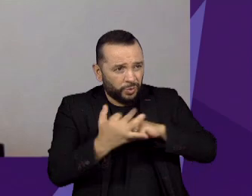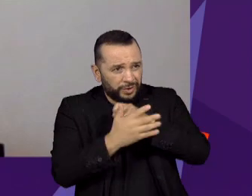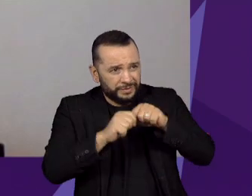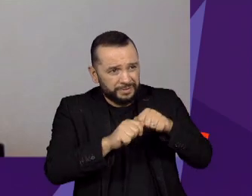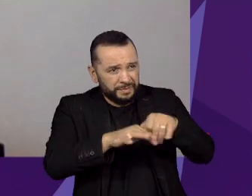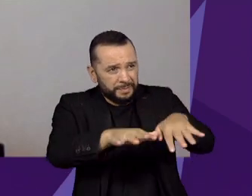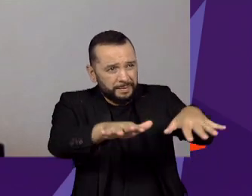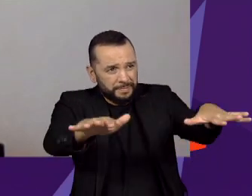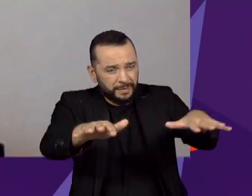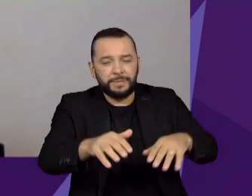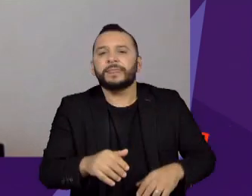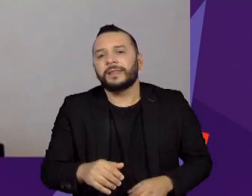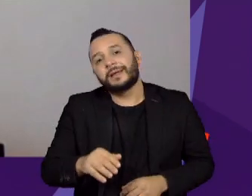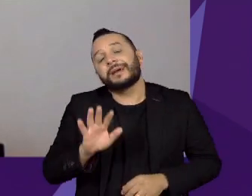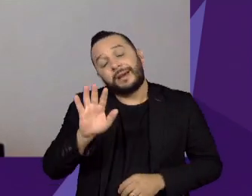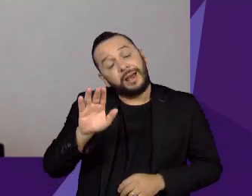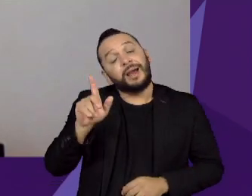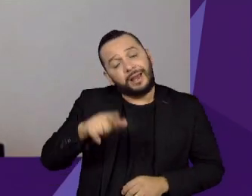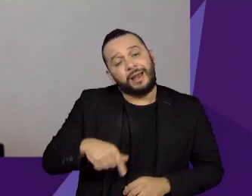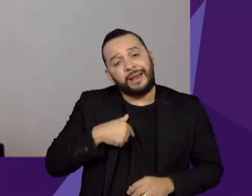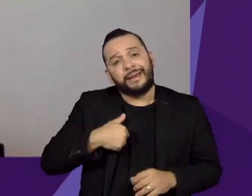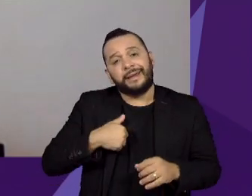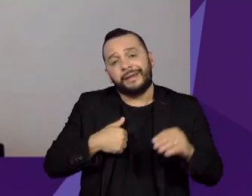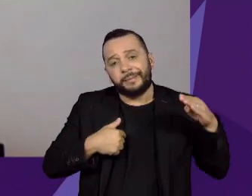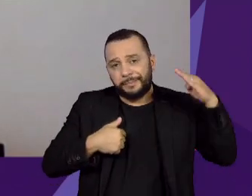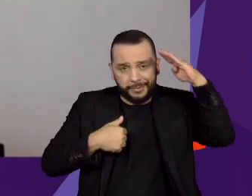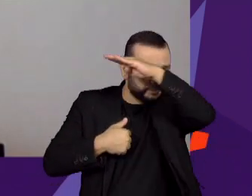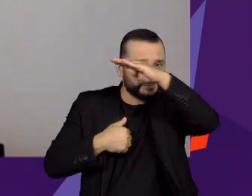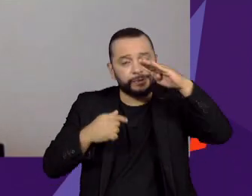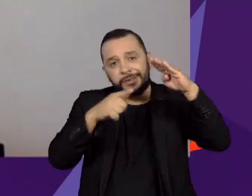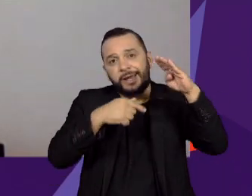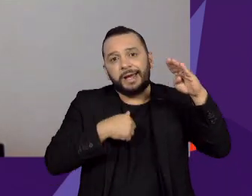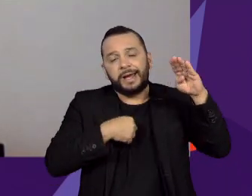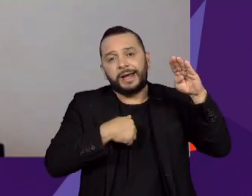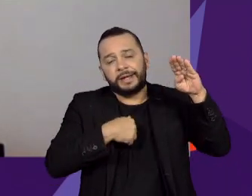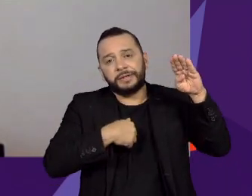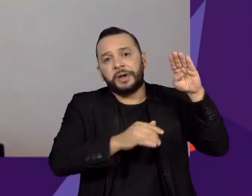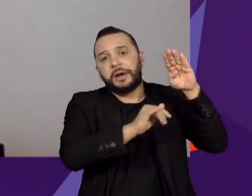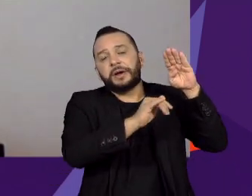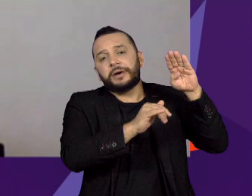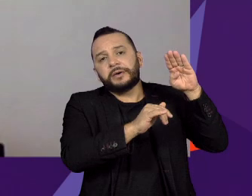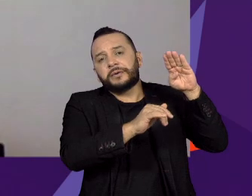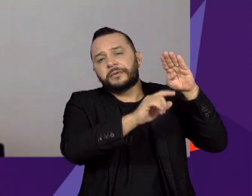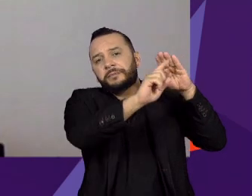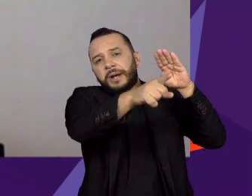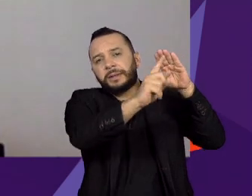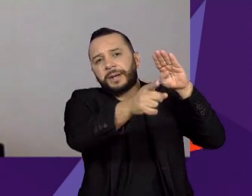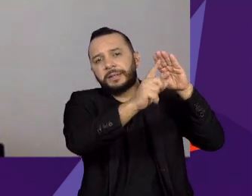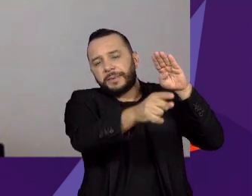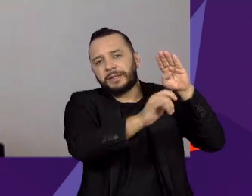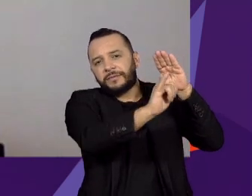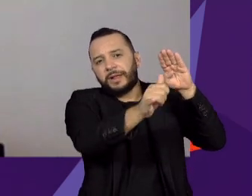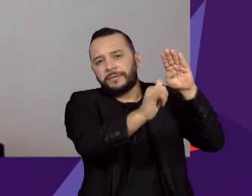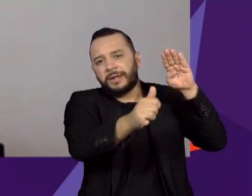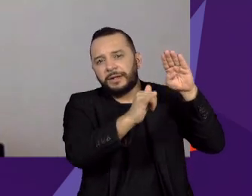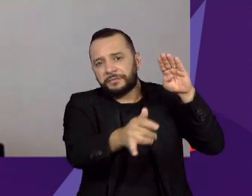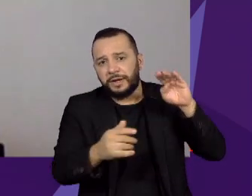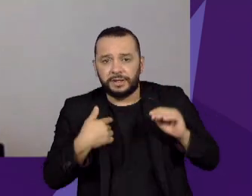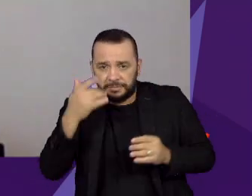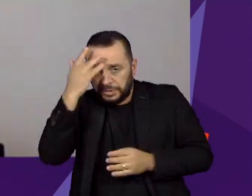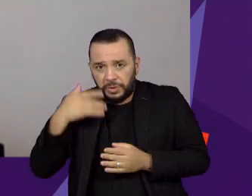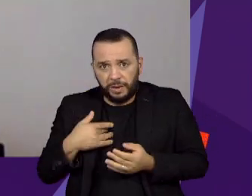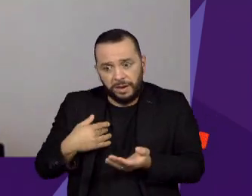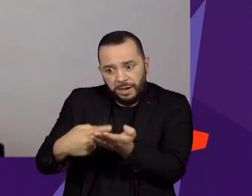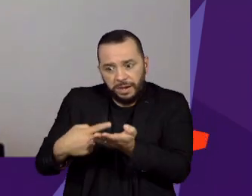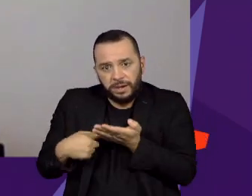da narrativa. O presidente está fazendo alguma coisa, ele quer dar um remédio para a população. A população ela fica